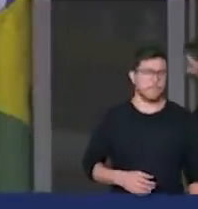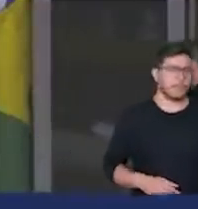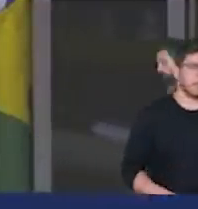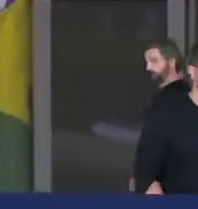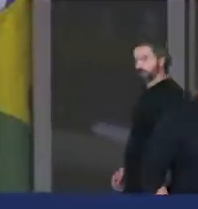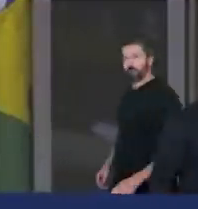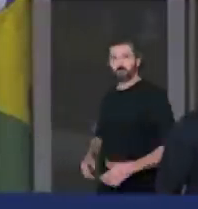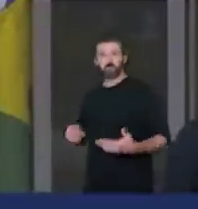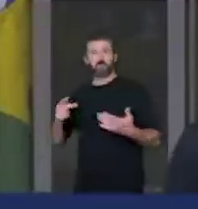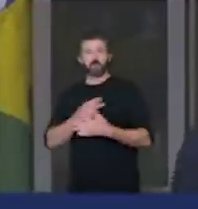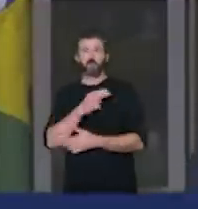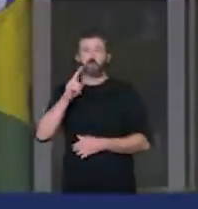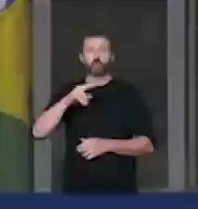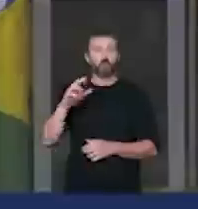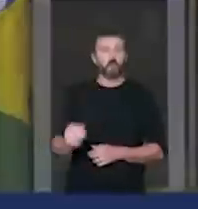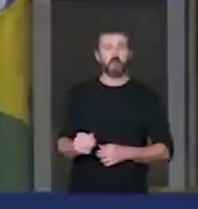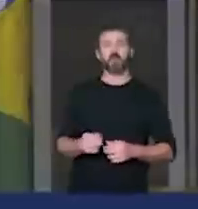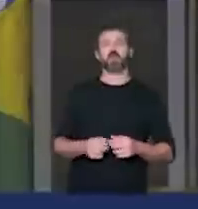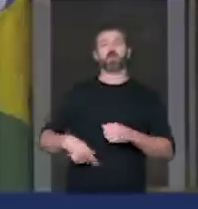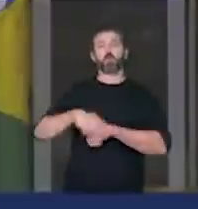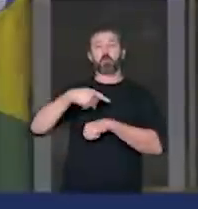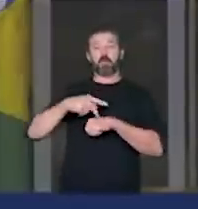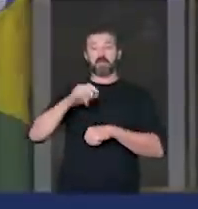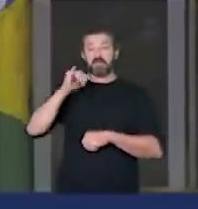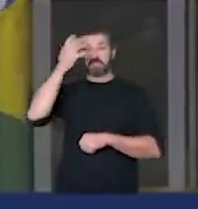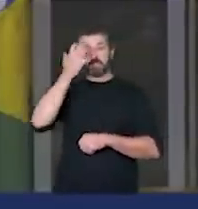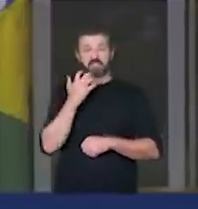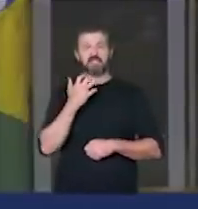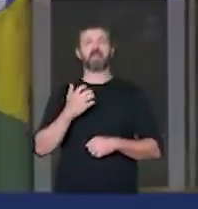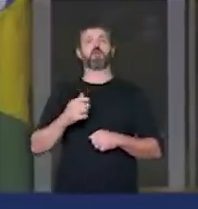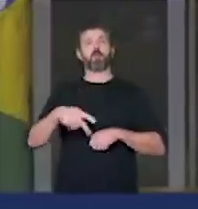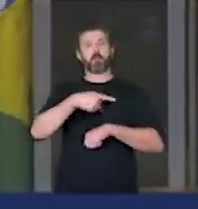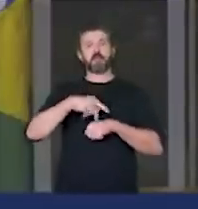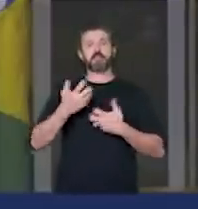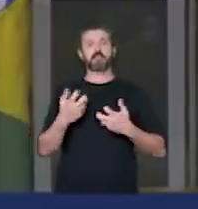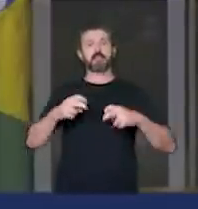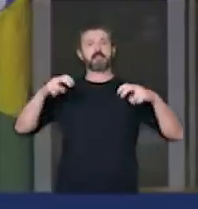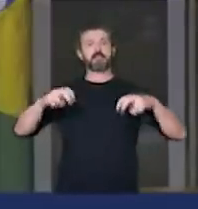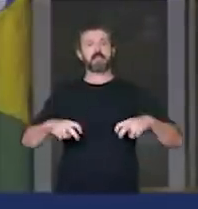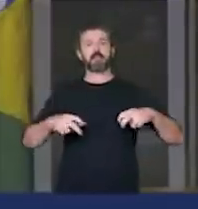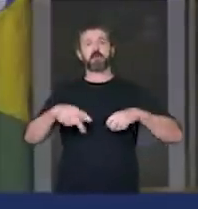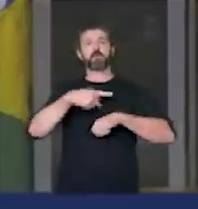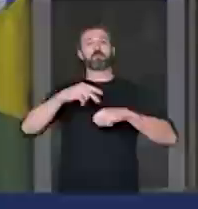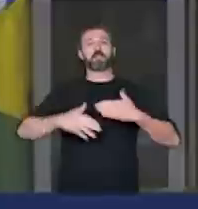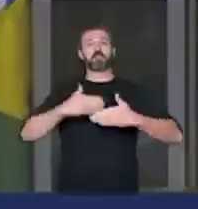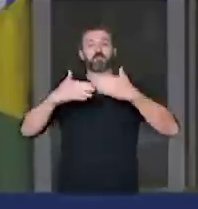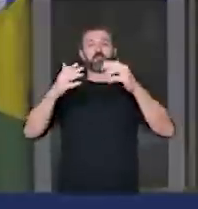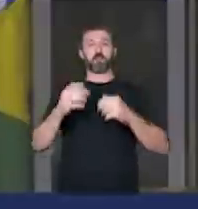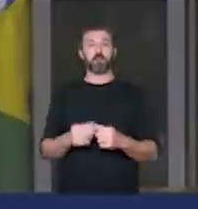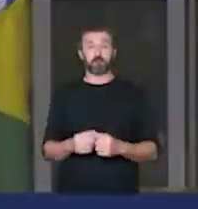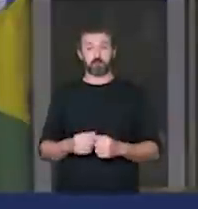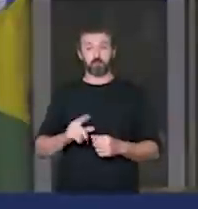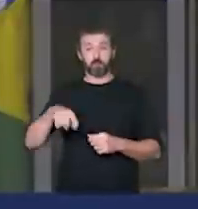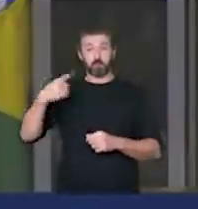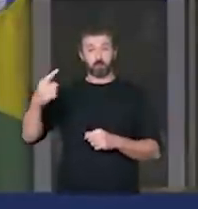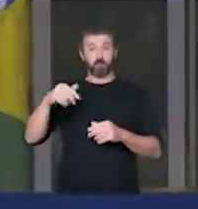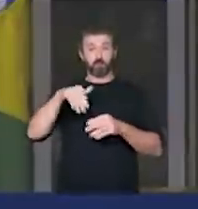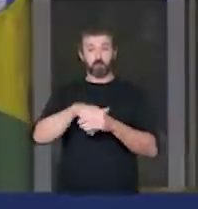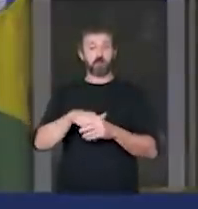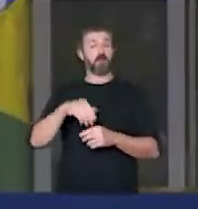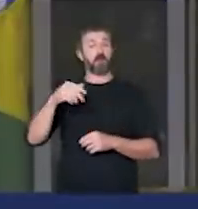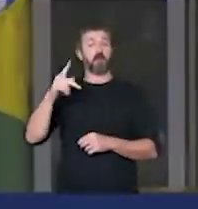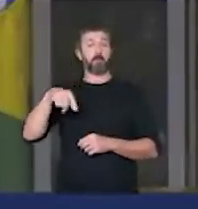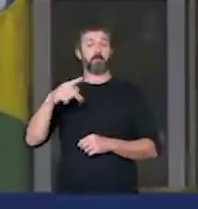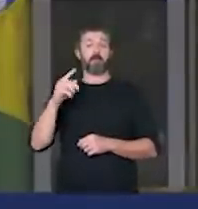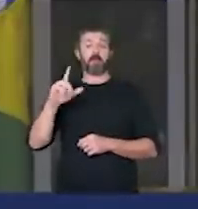jamais, em nenhum país que se diga sério, em um país que queira sentar na cadeira dos países desenvolvidos. Próximo item da pauta é um